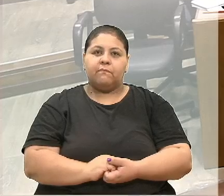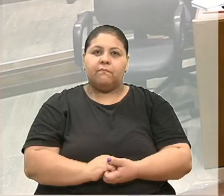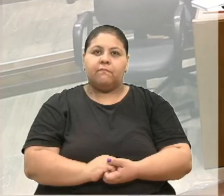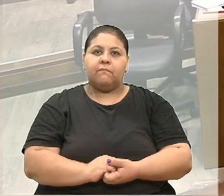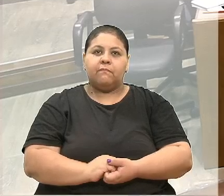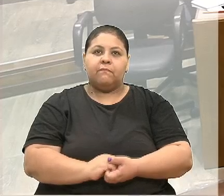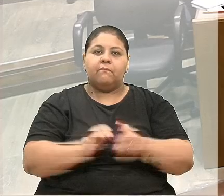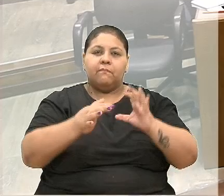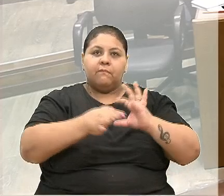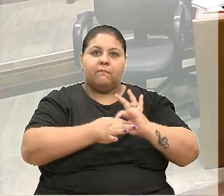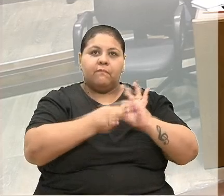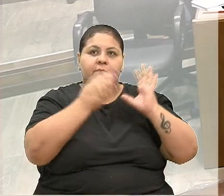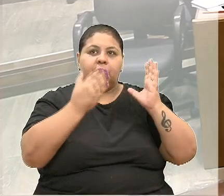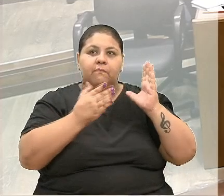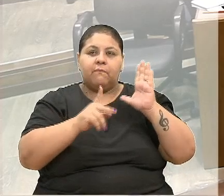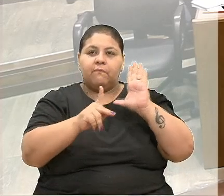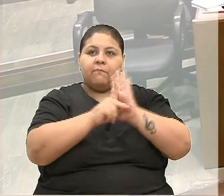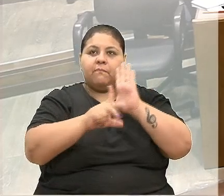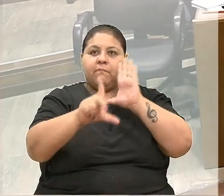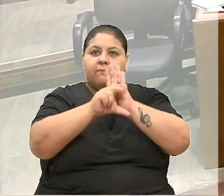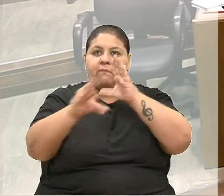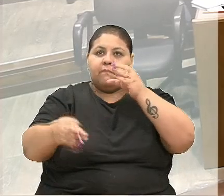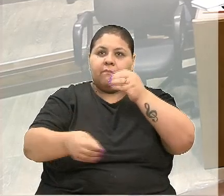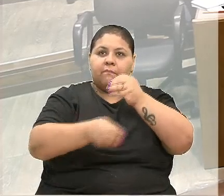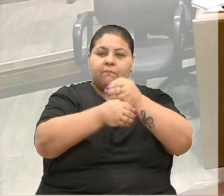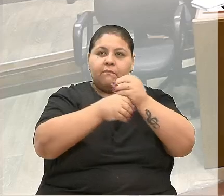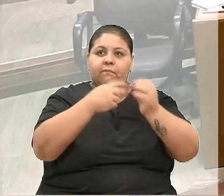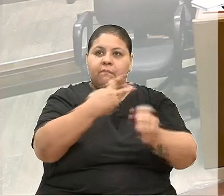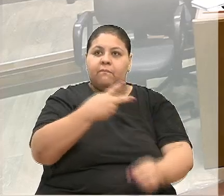é favorável ao projeto de lei complementar número